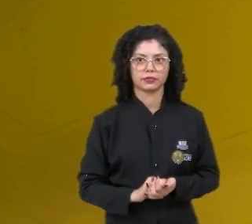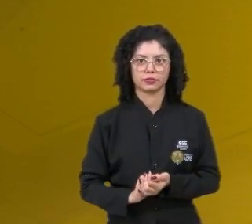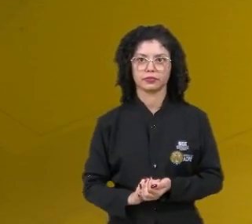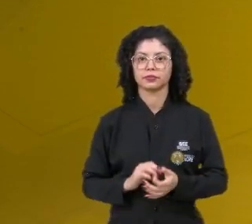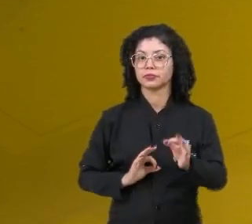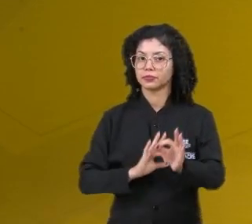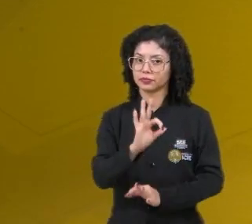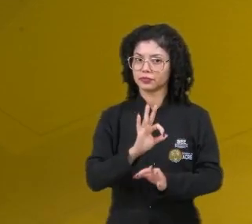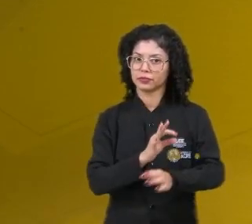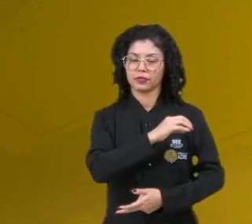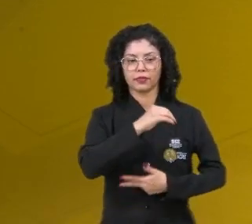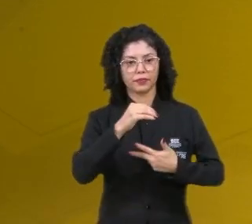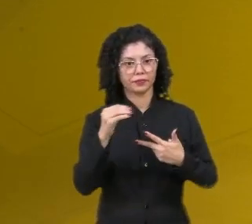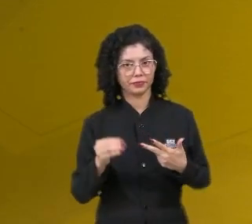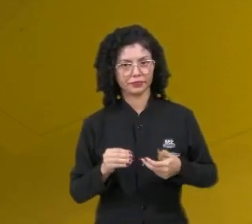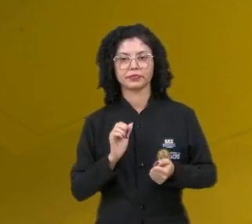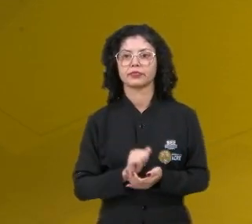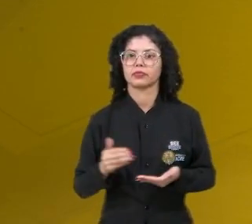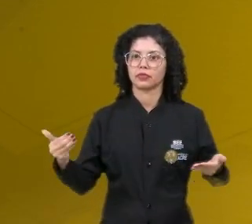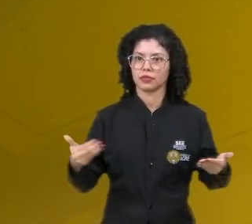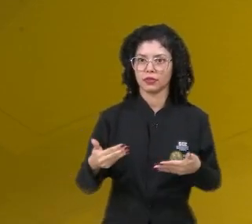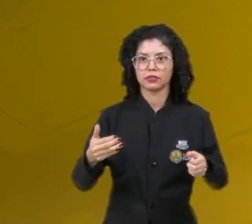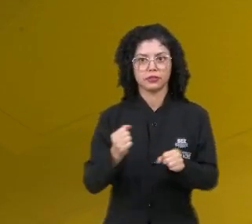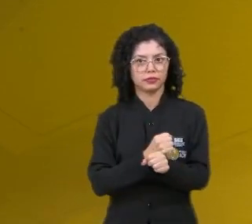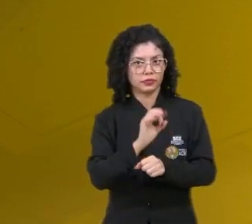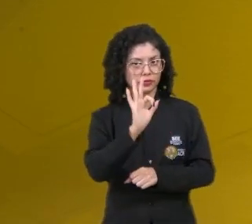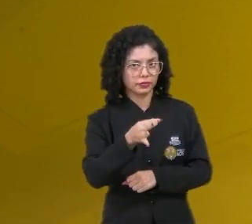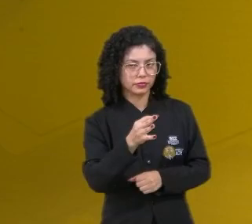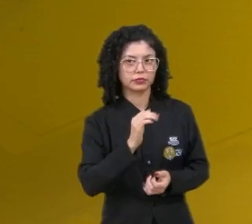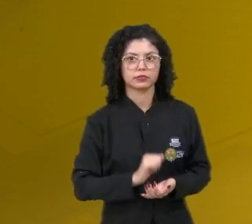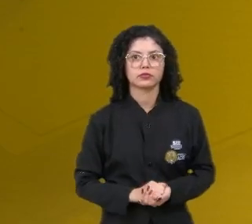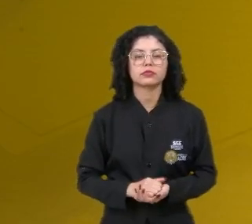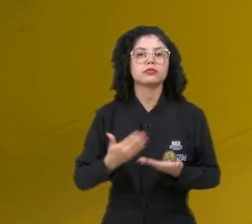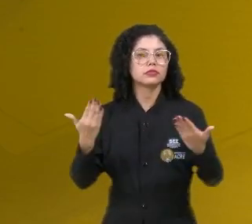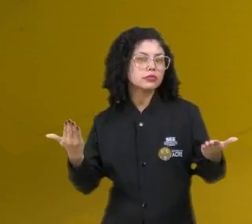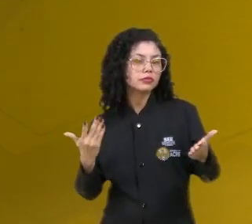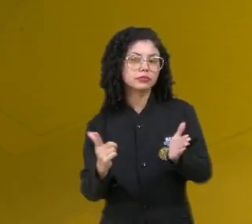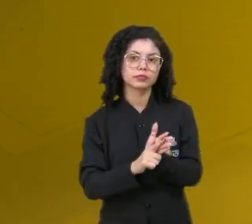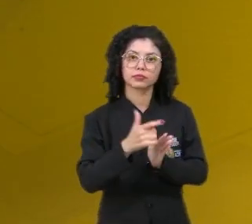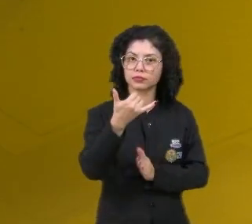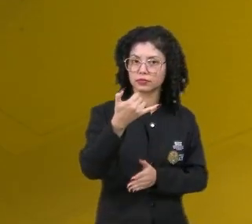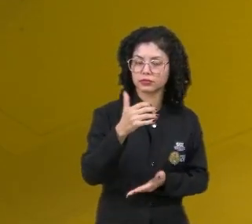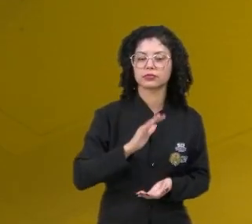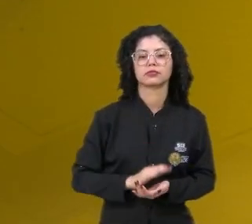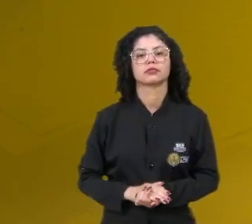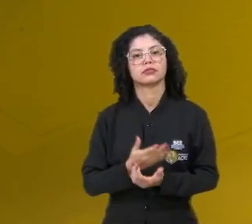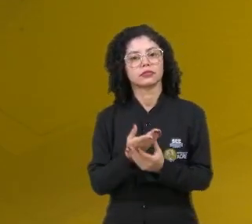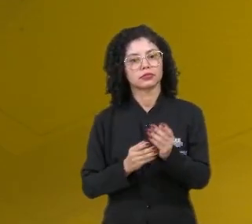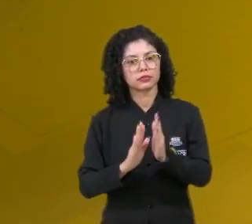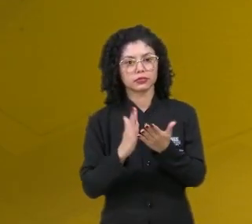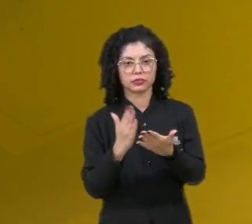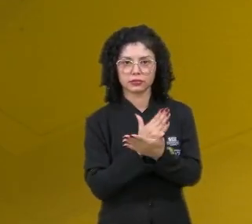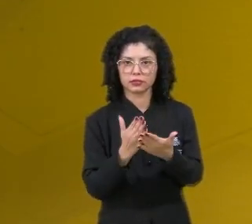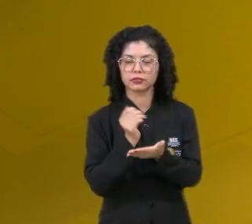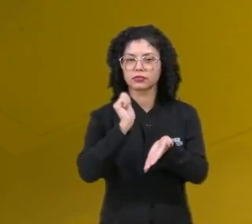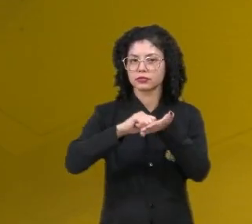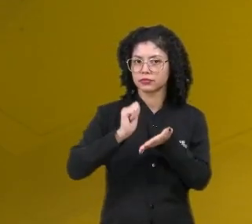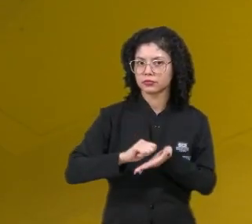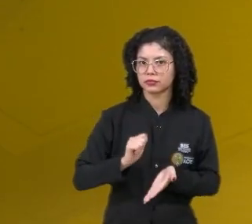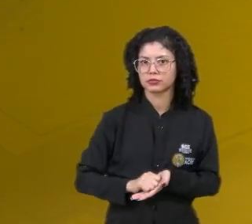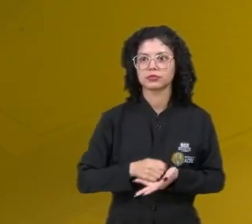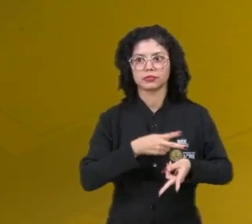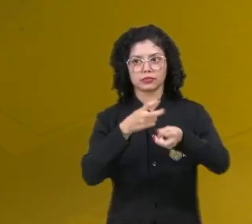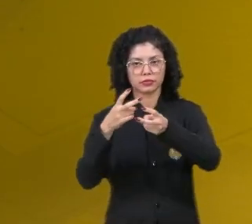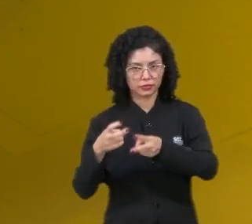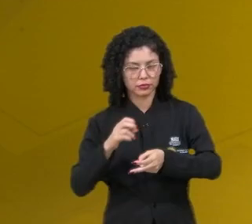nossa preparação para o Enem deste ano correto pessoal papel e caneta na mão Pegue seu caderno para fazer sempre as